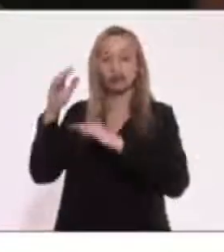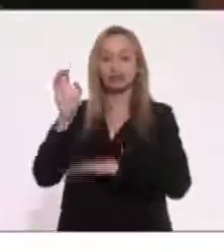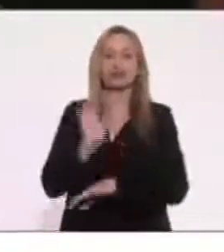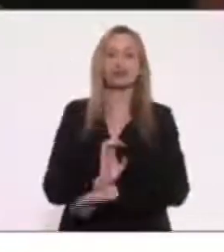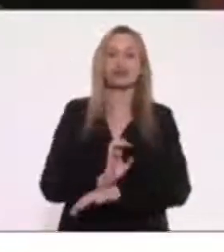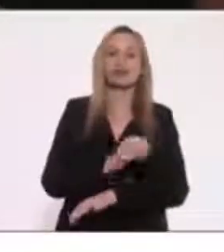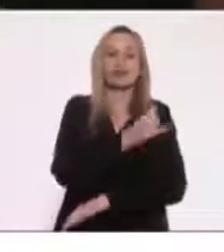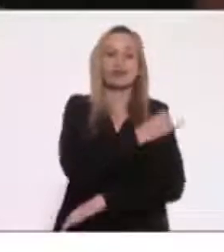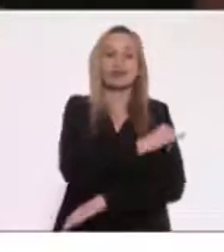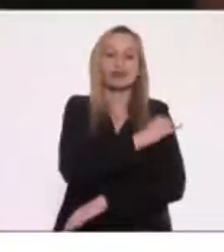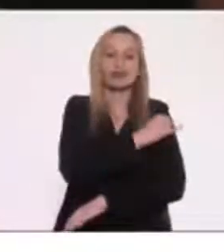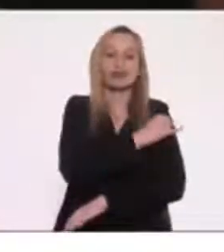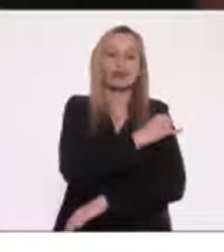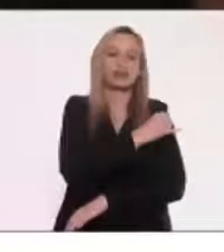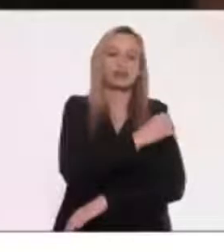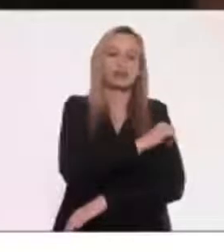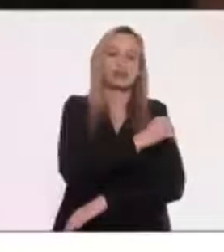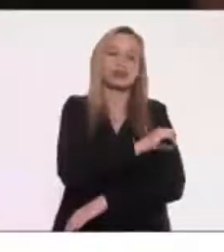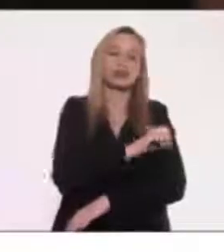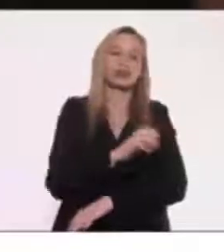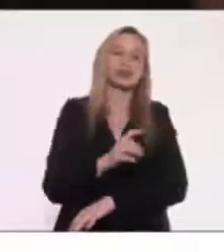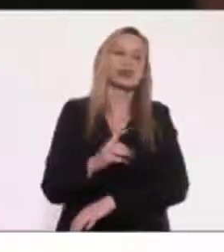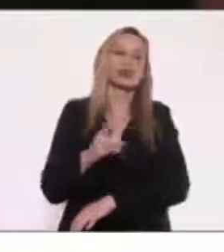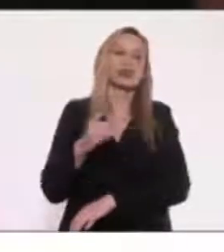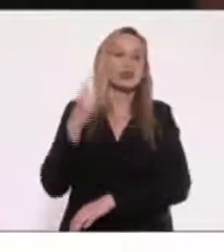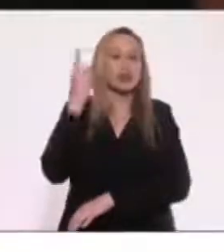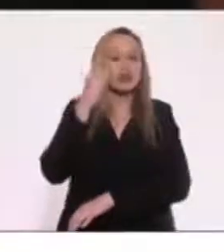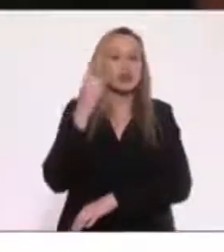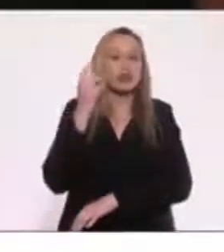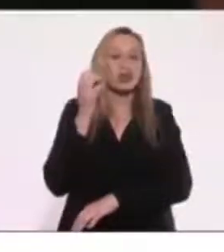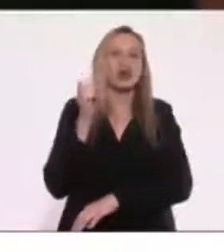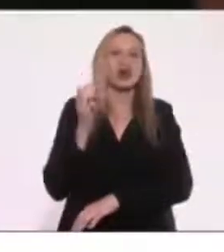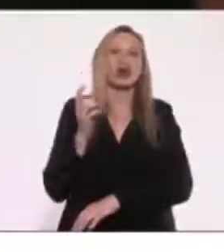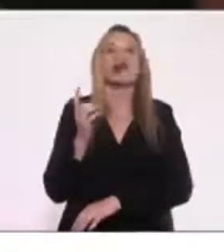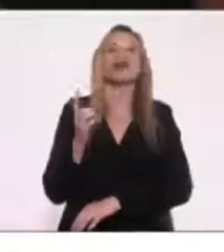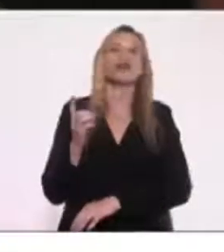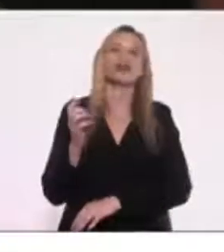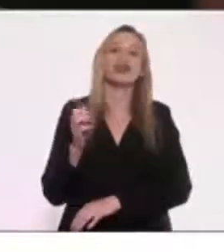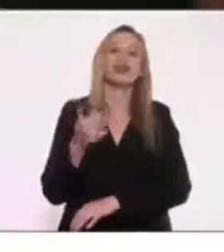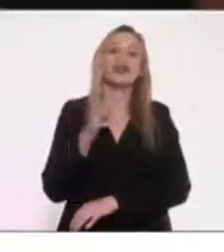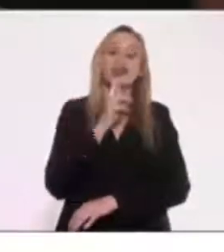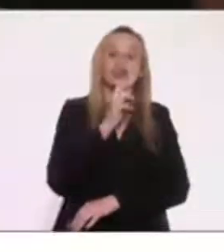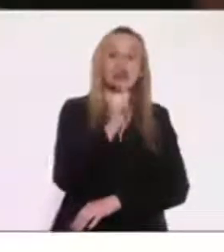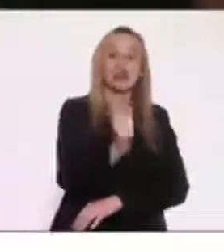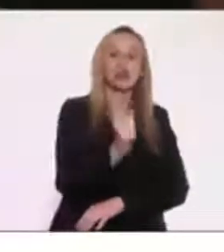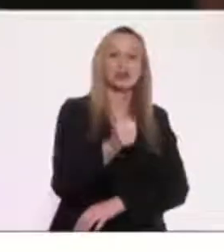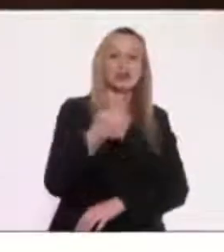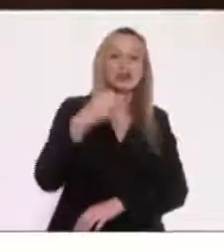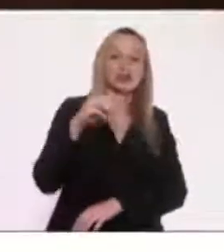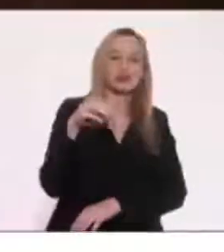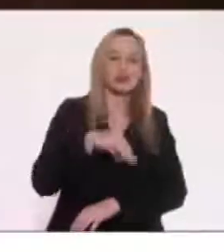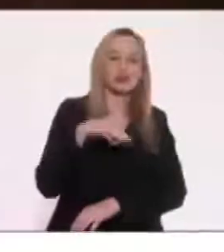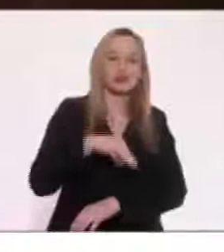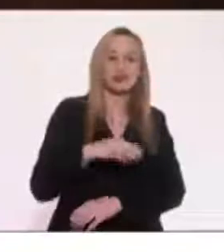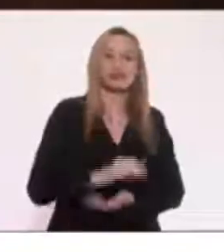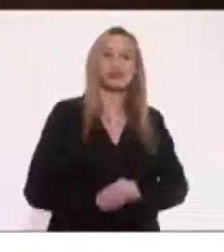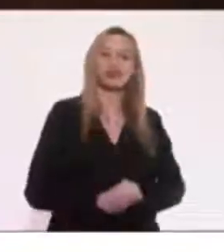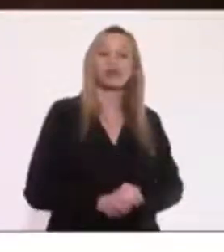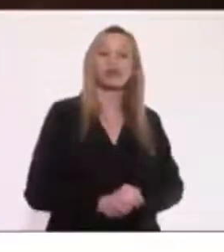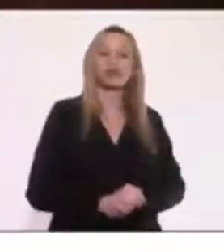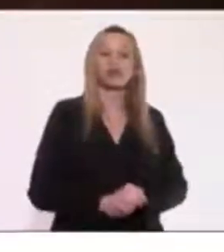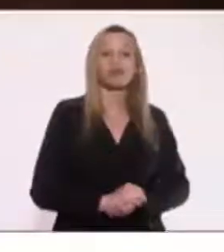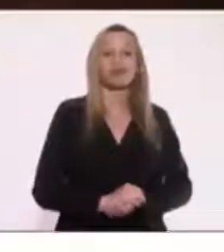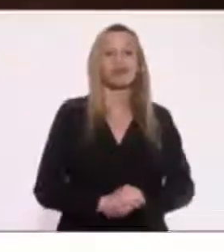Amorim, deputado mais votado do Estado do Rio de Janeiro, a fazer uso da palavra por 10 minutos. Senhor presidente, muito